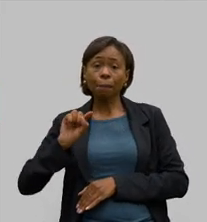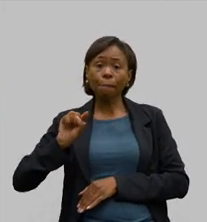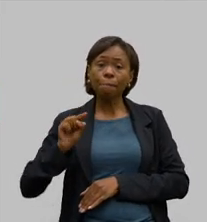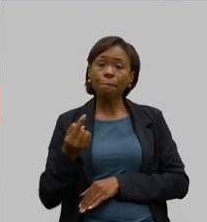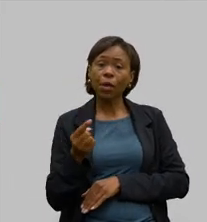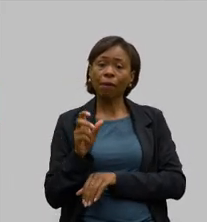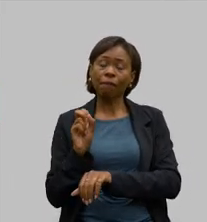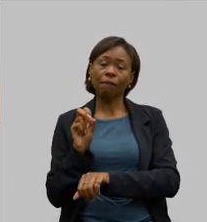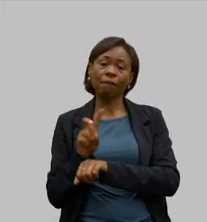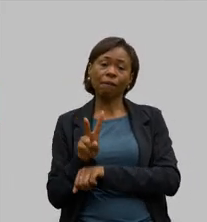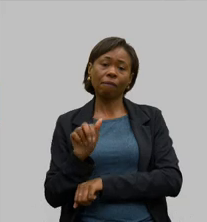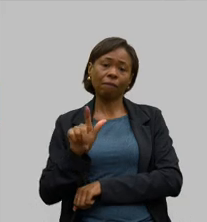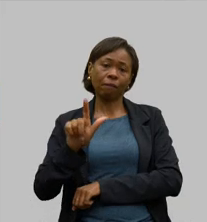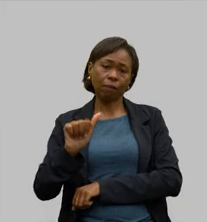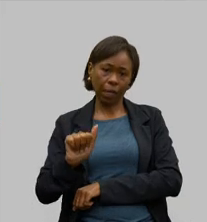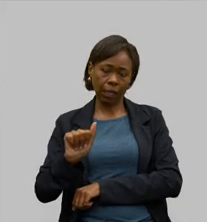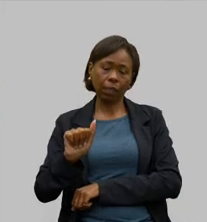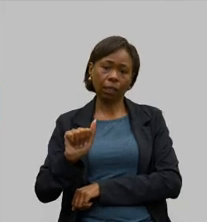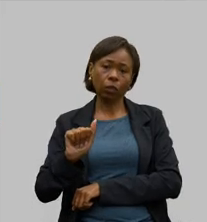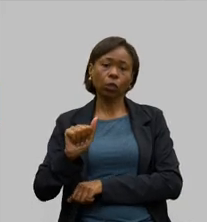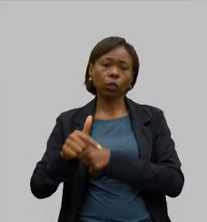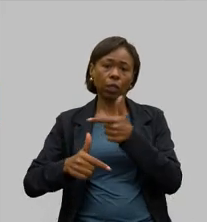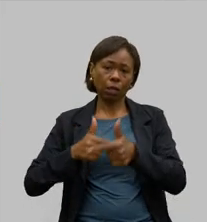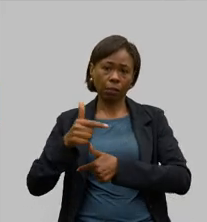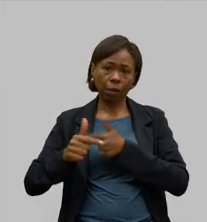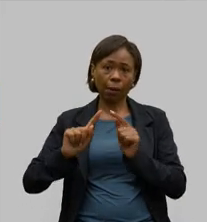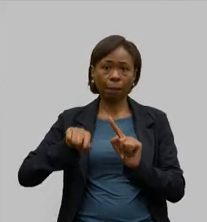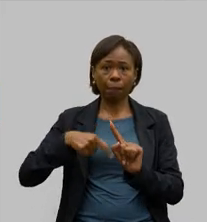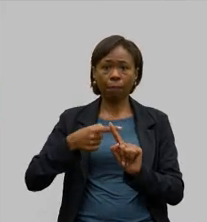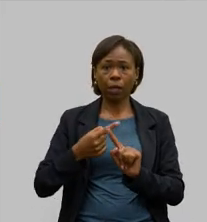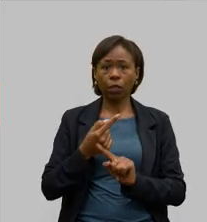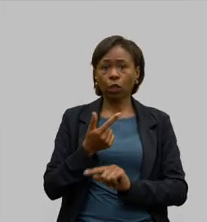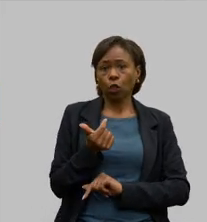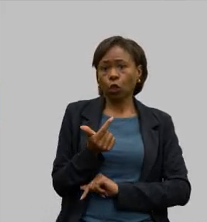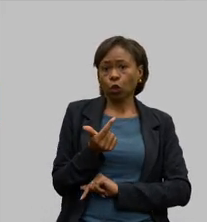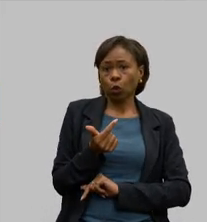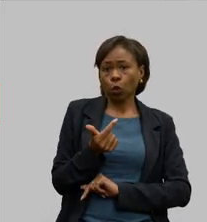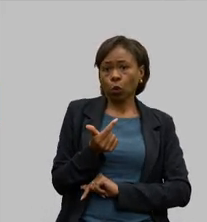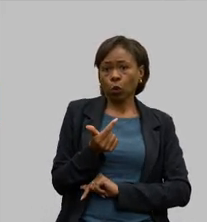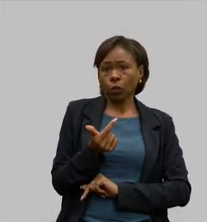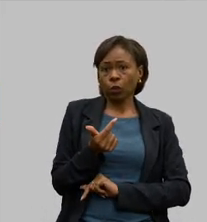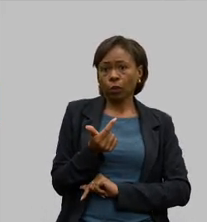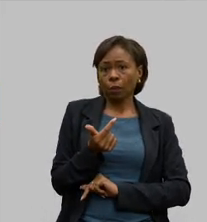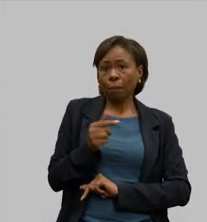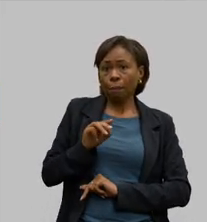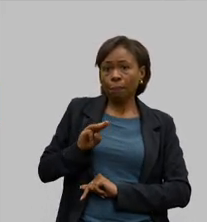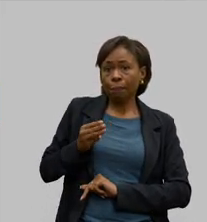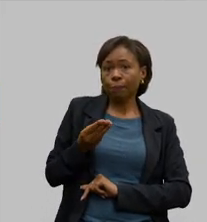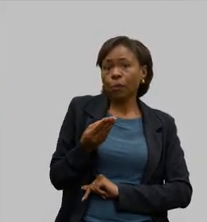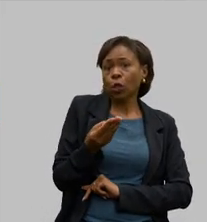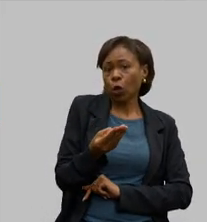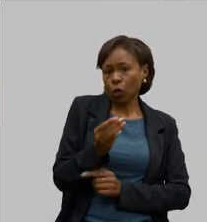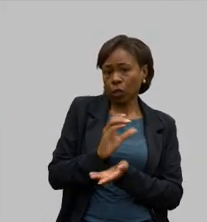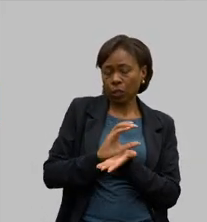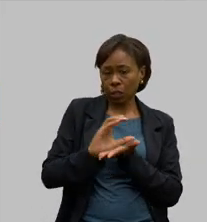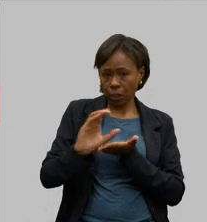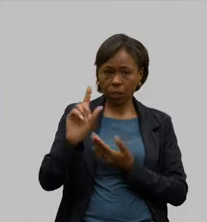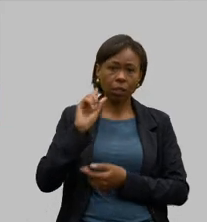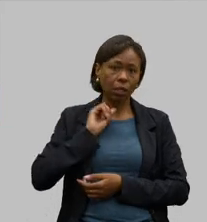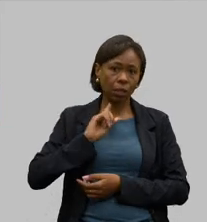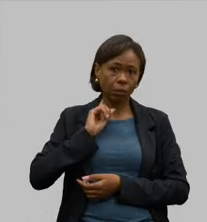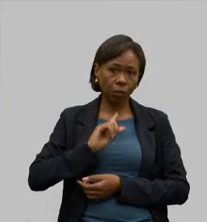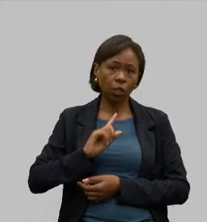e mais de do 12 milhões eh injetados no estado de Minas Gerais e a nova sonorização que foi as